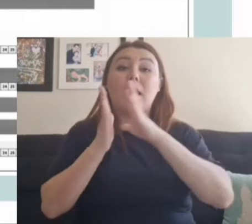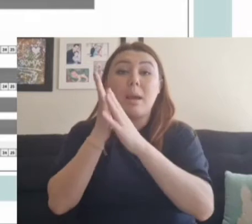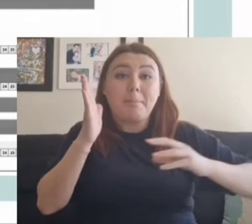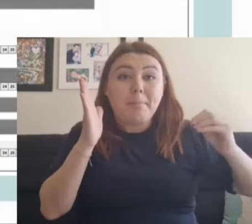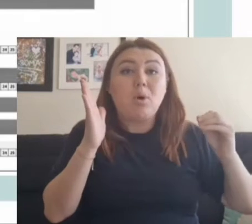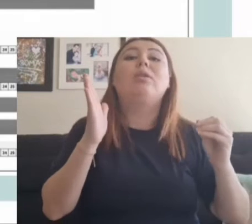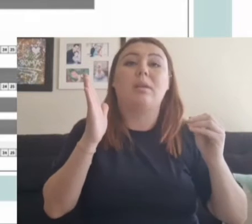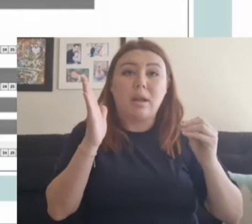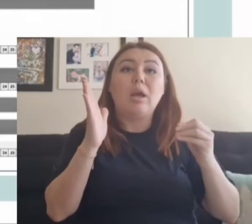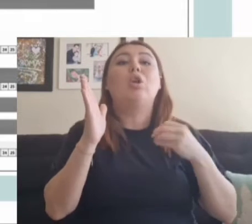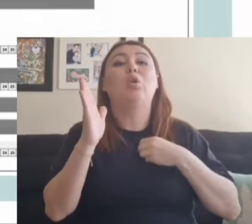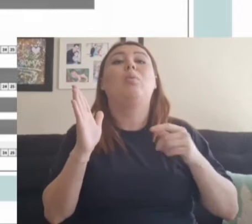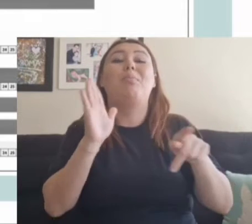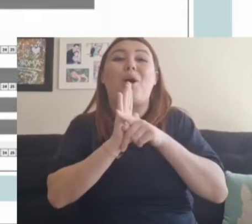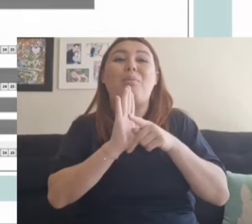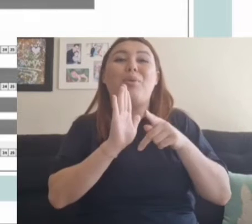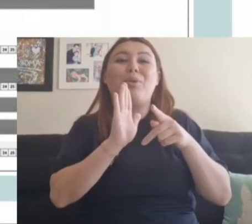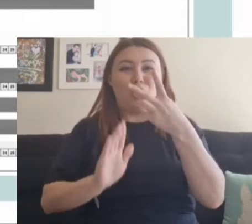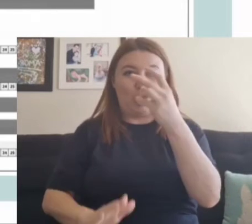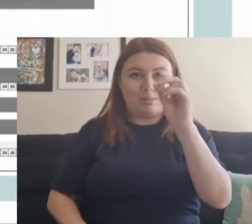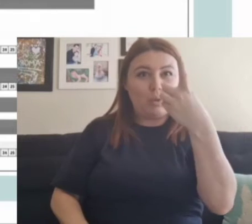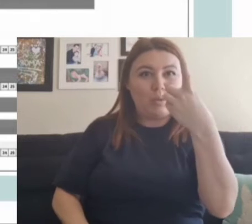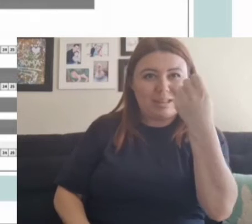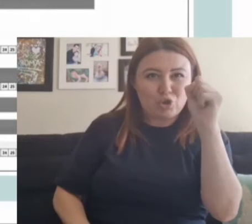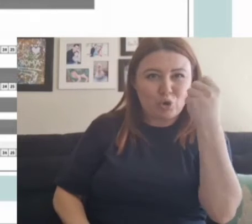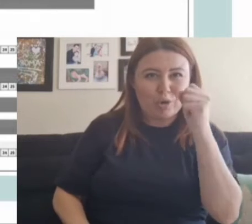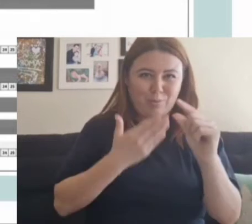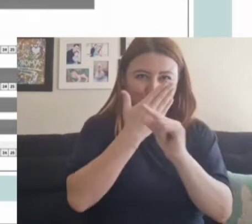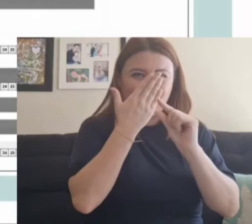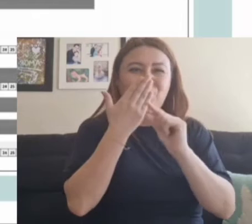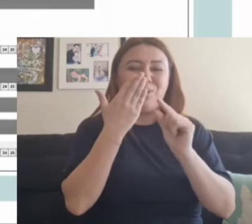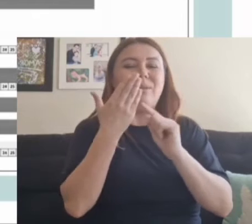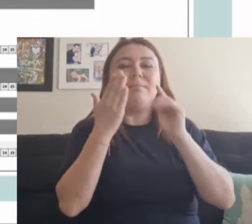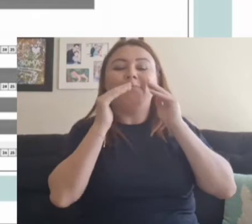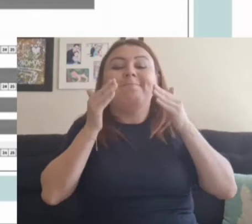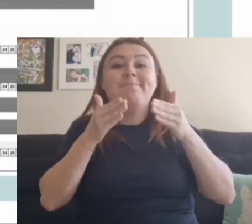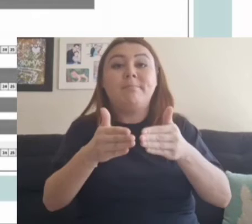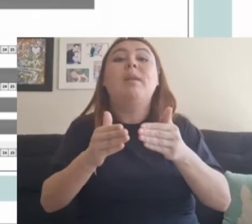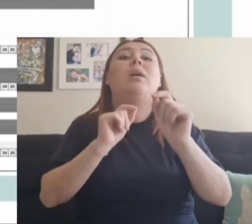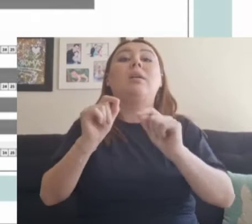os ossos, tanto do membro torácico quanto do membro pélvico, e também